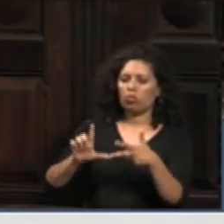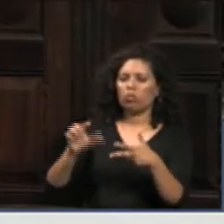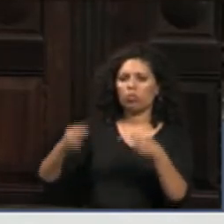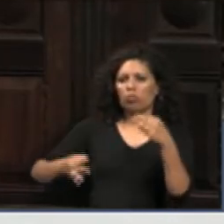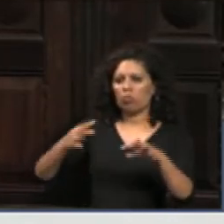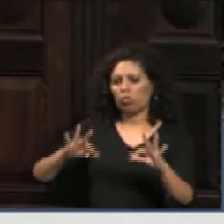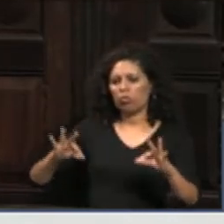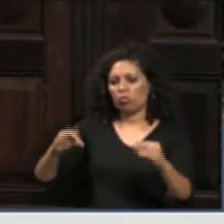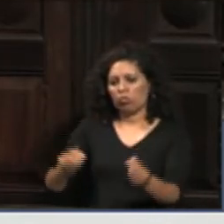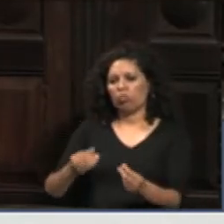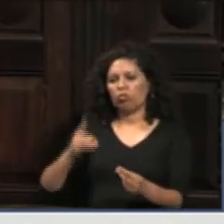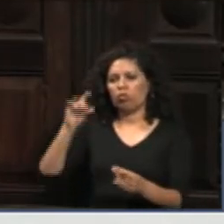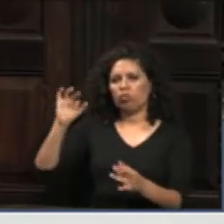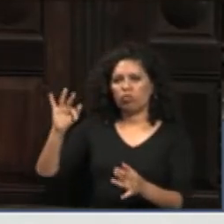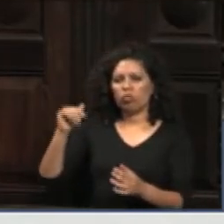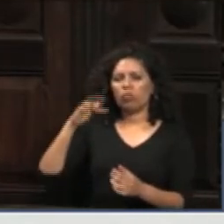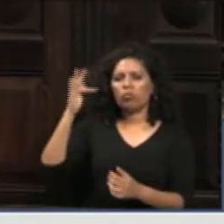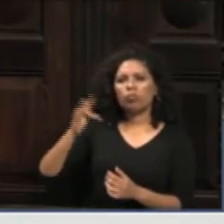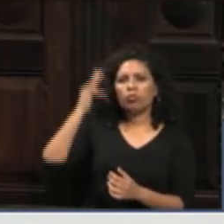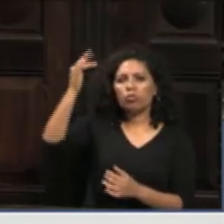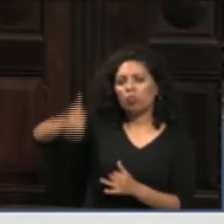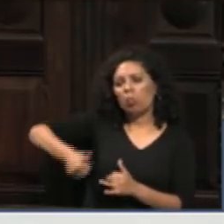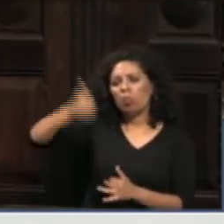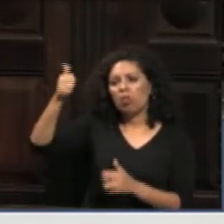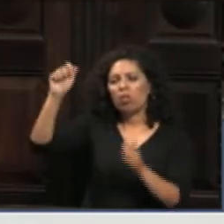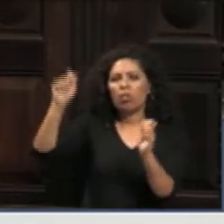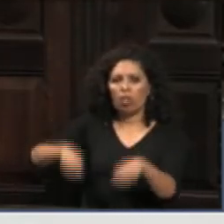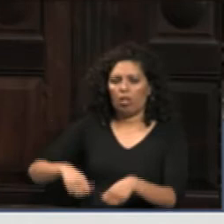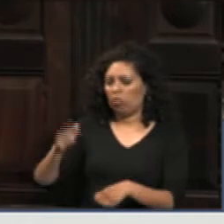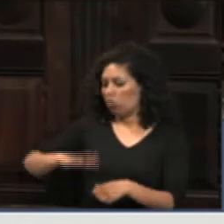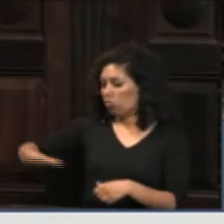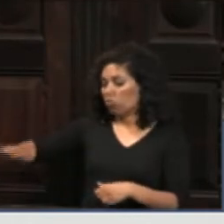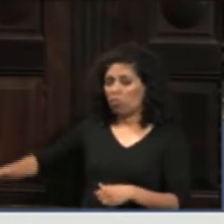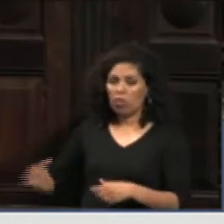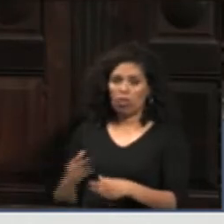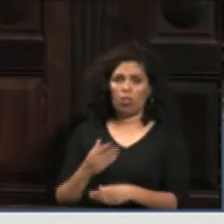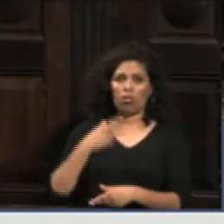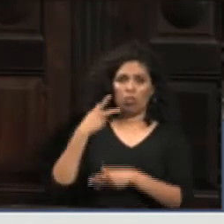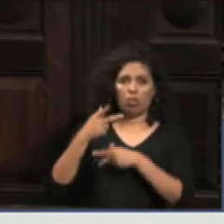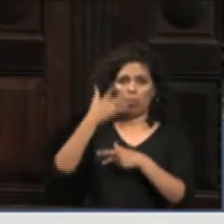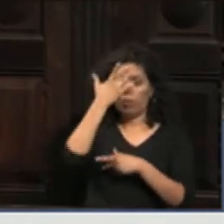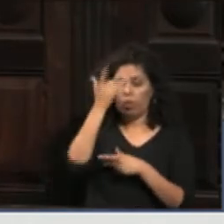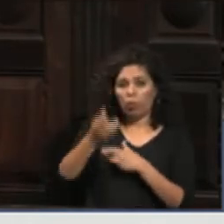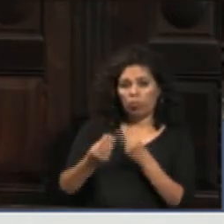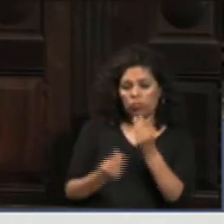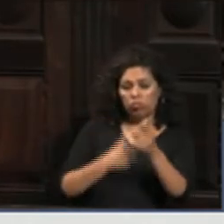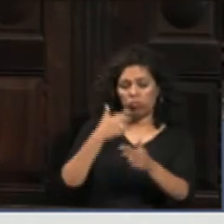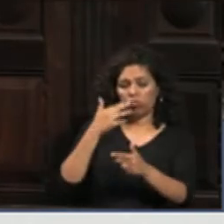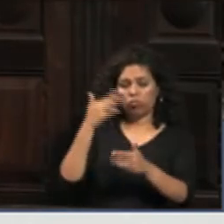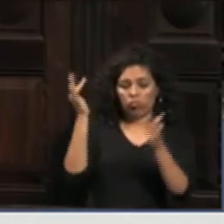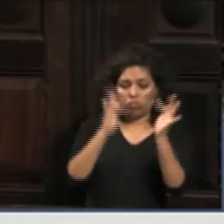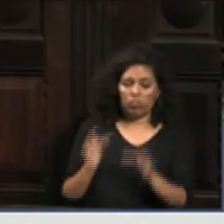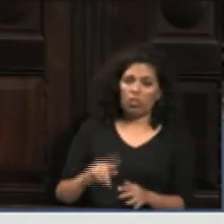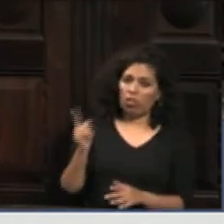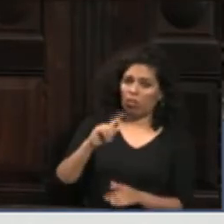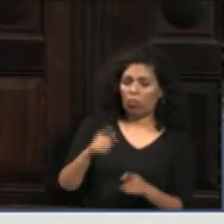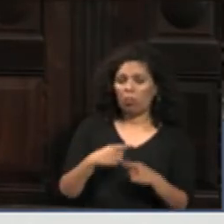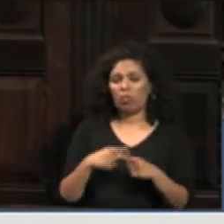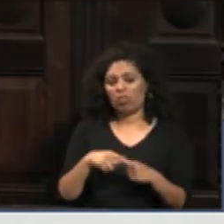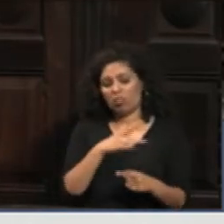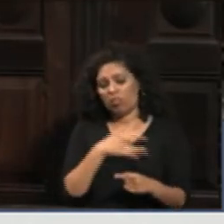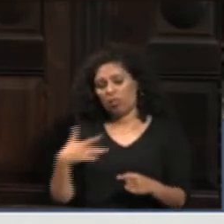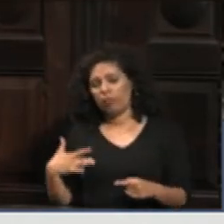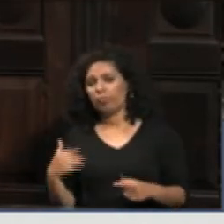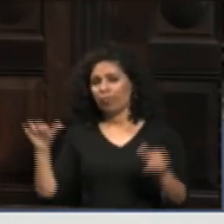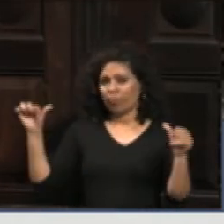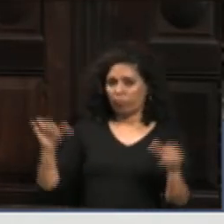para todas as nossas crianças, porque eles têm muito pouco a comemorar. Se forem para os hospitais públicos, não tem pediatra. Se forem para as